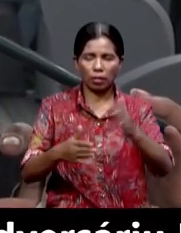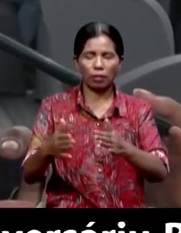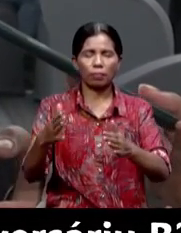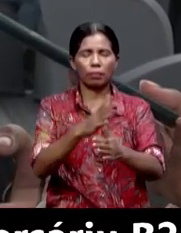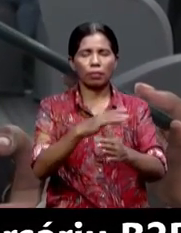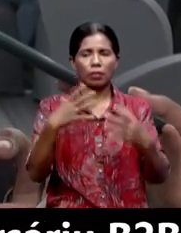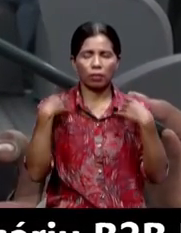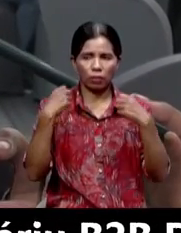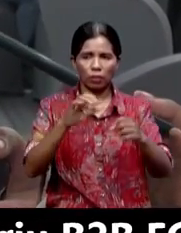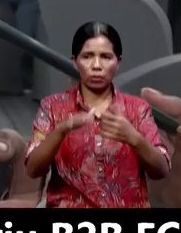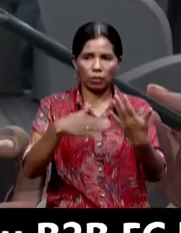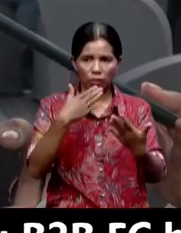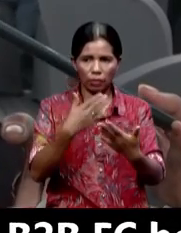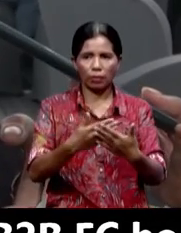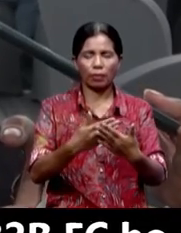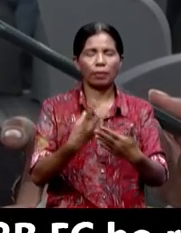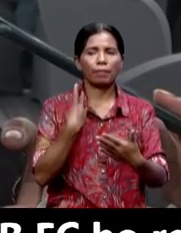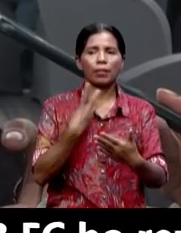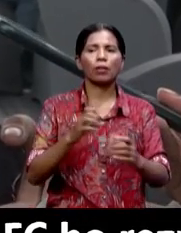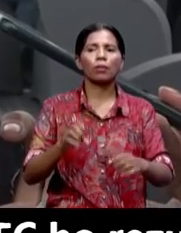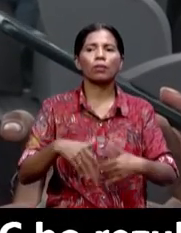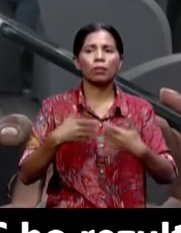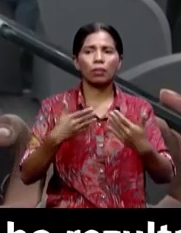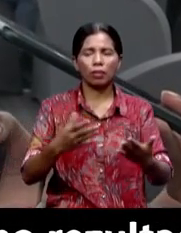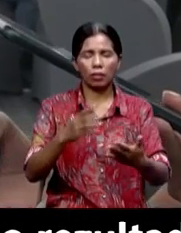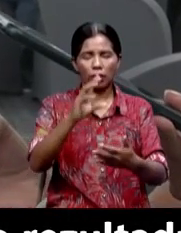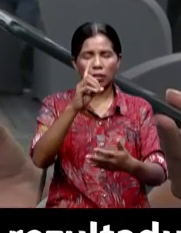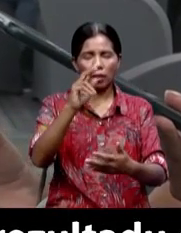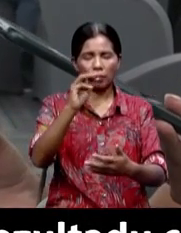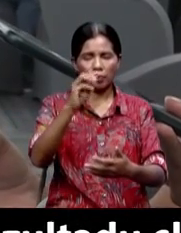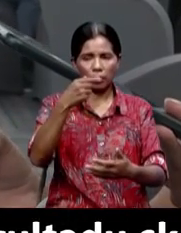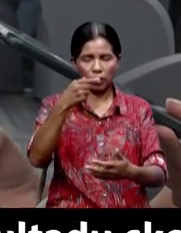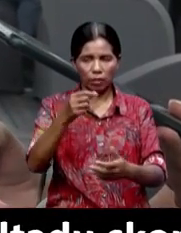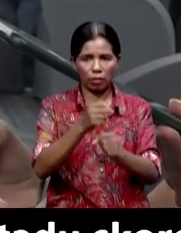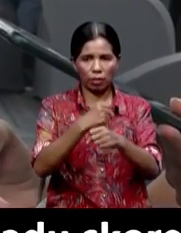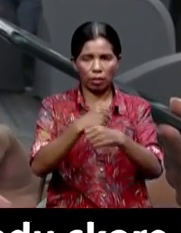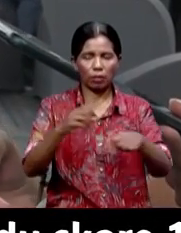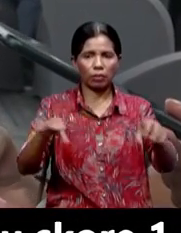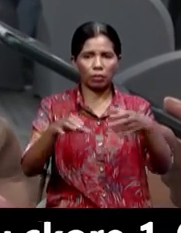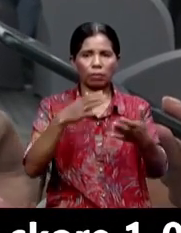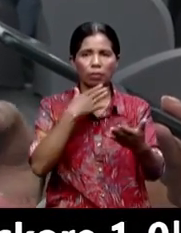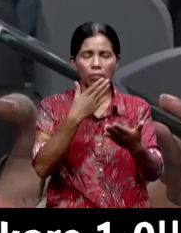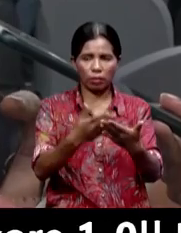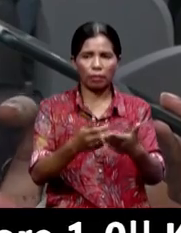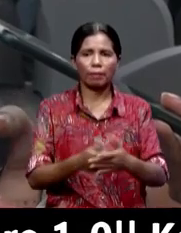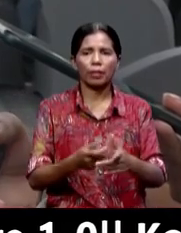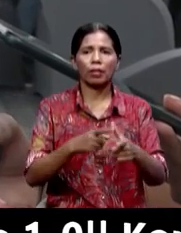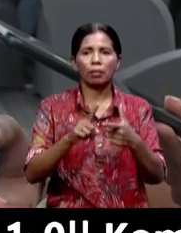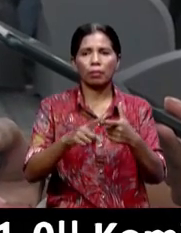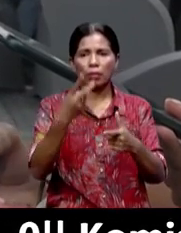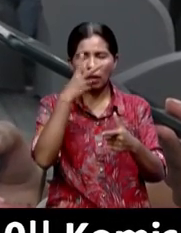que disponível para pensar DNMG, a função de aclutar. Depois,